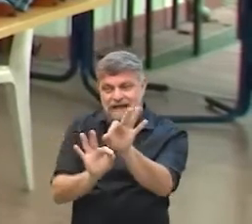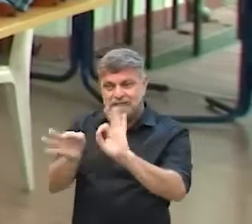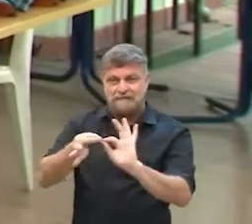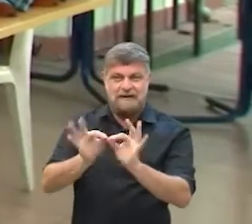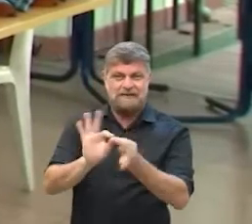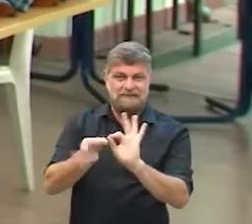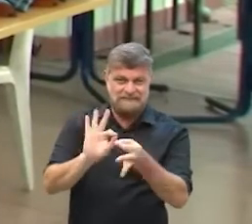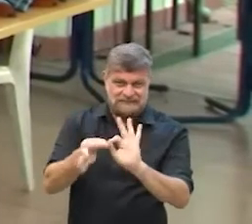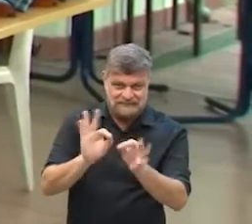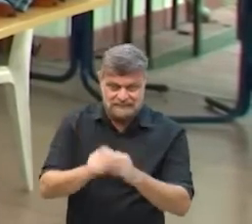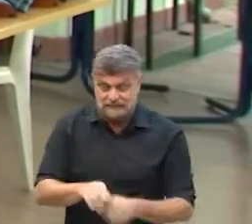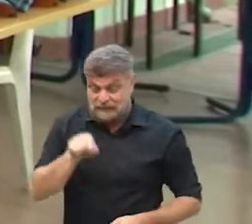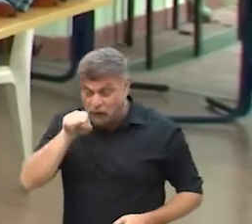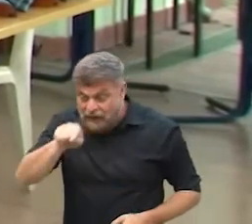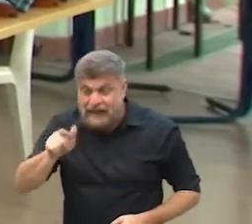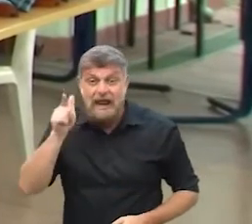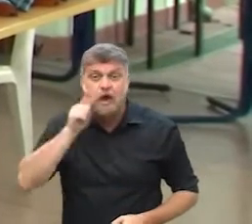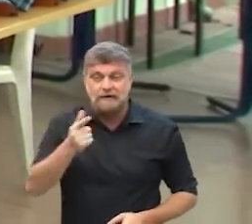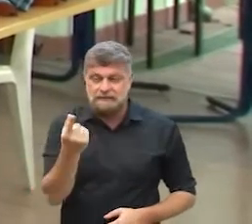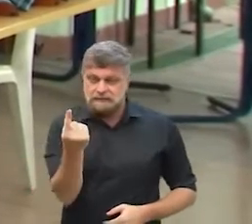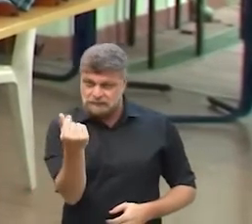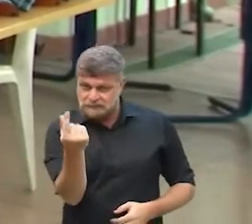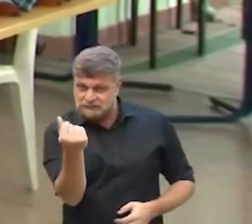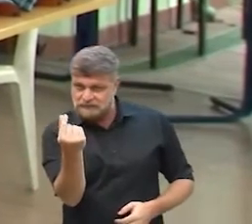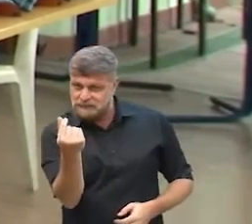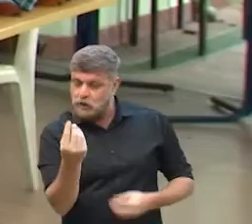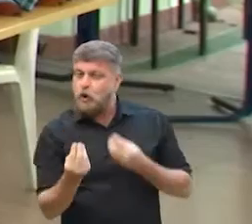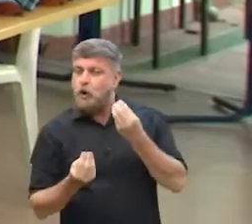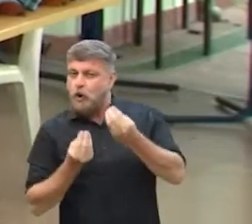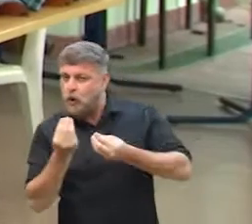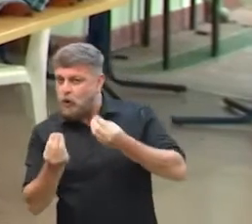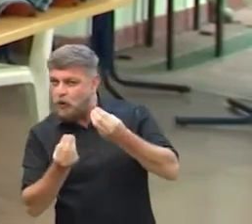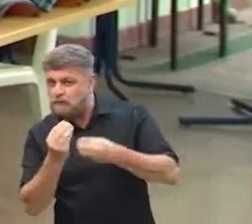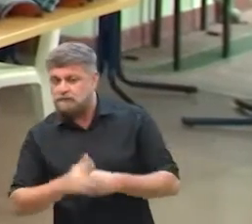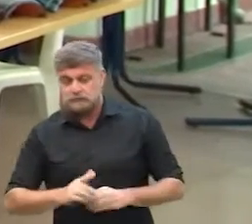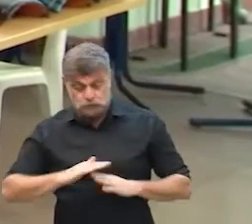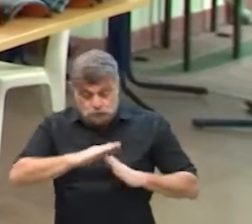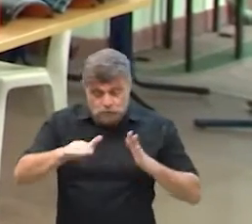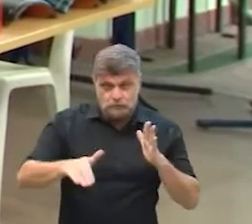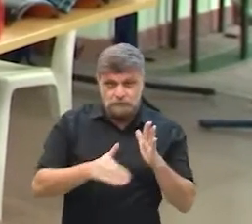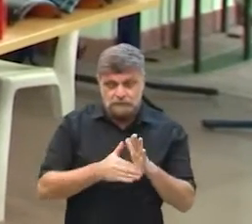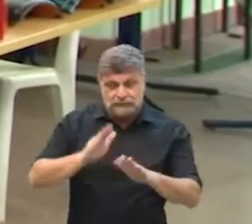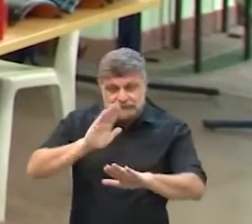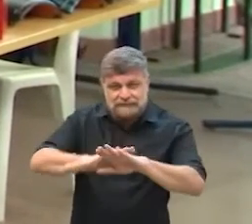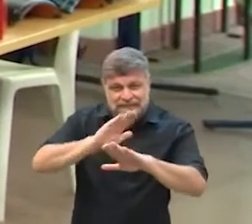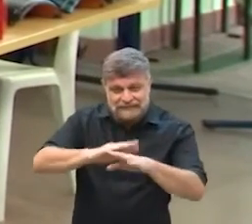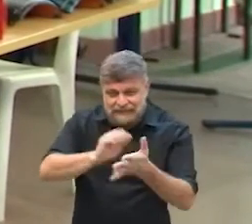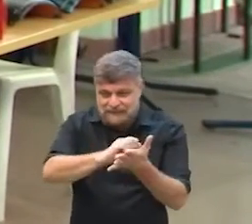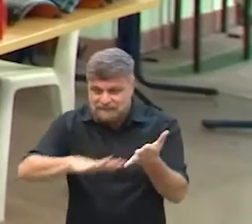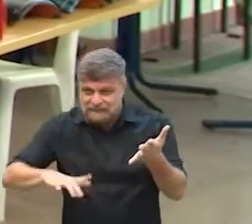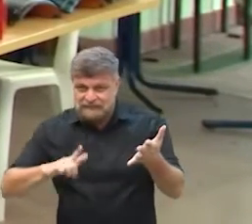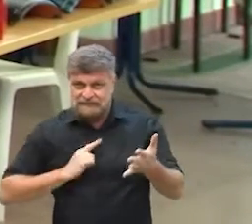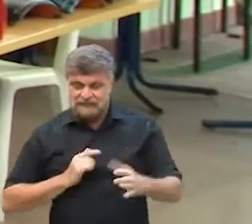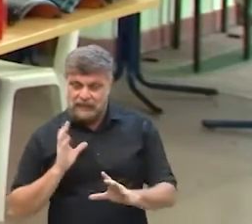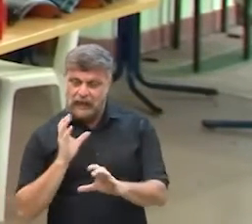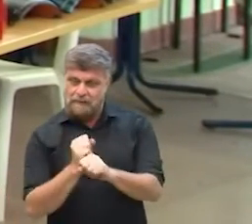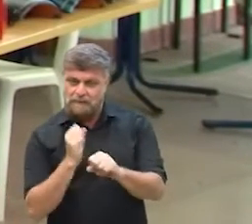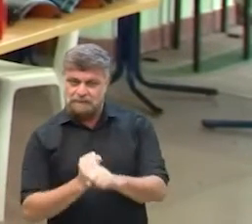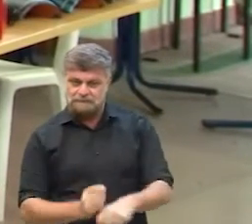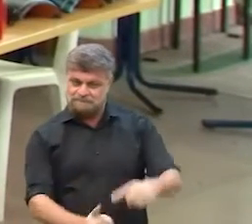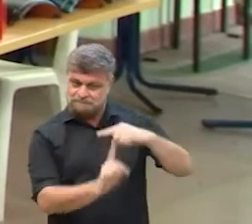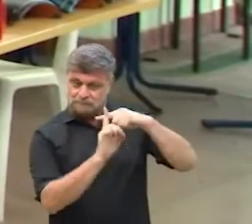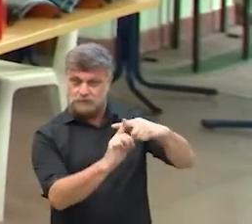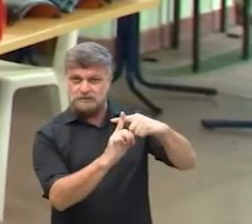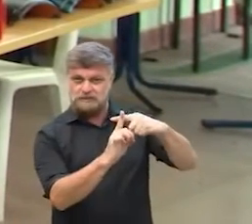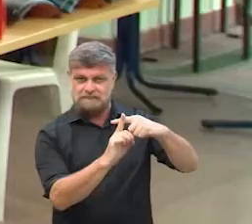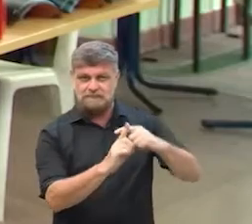eles mesmos fazem na oficina. Então, para eles conseguirem esse dinheiro, tudo que eles fazem dentro da atividade é calculado